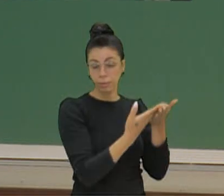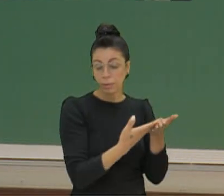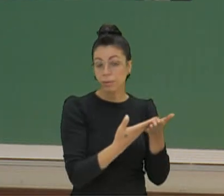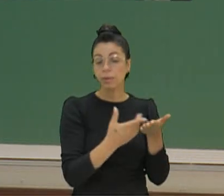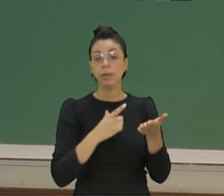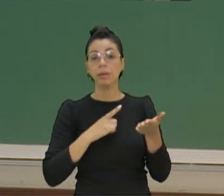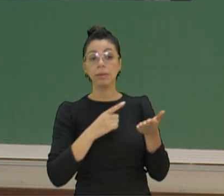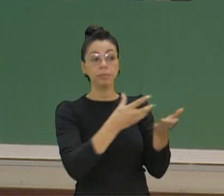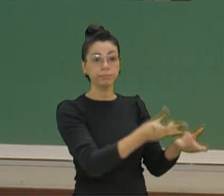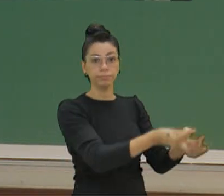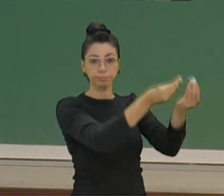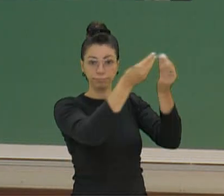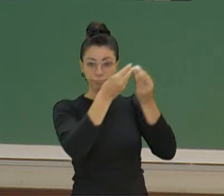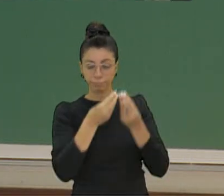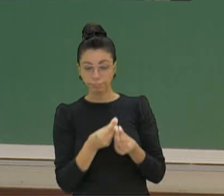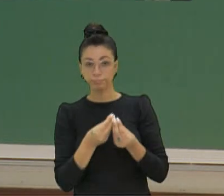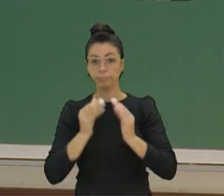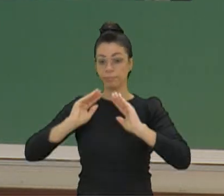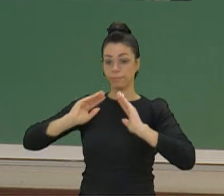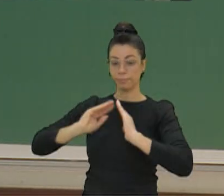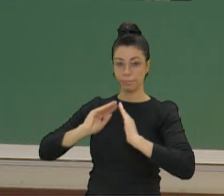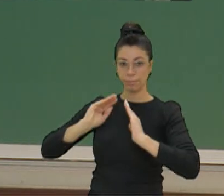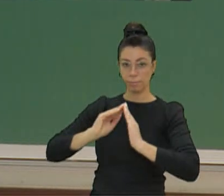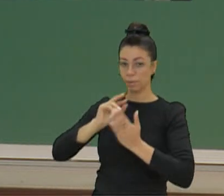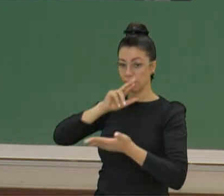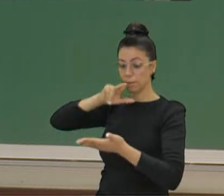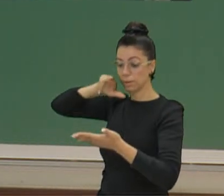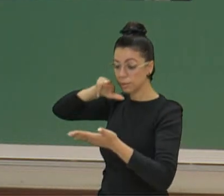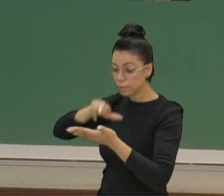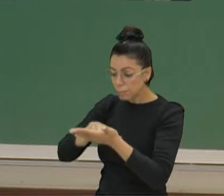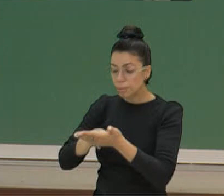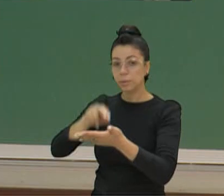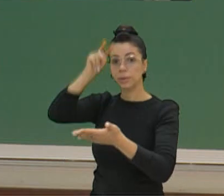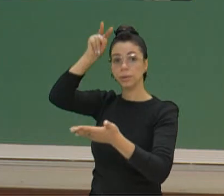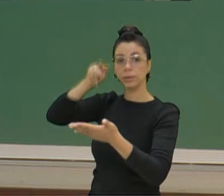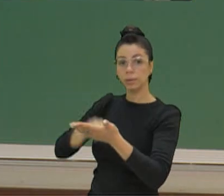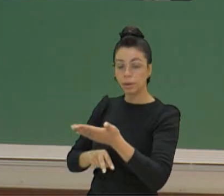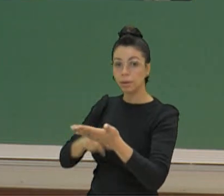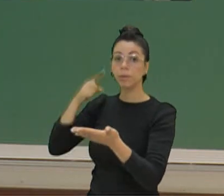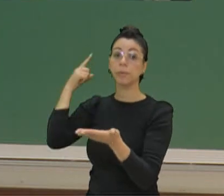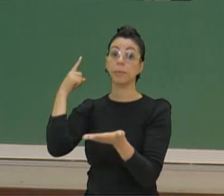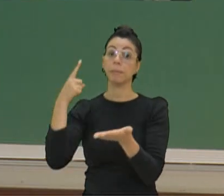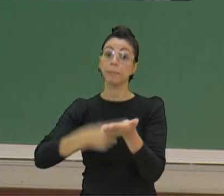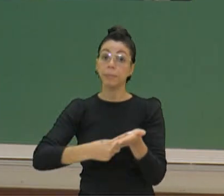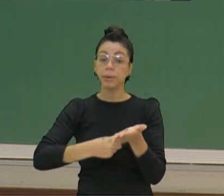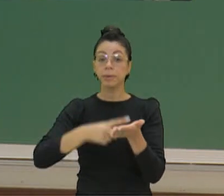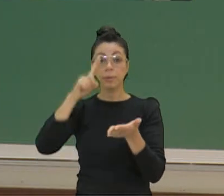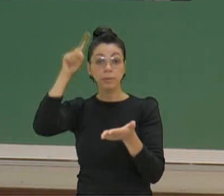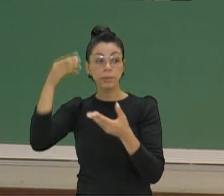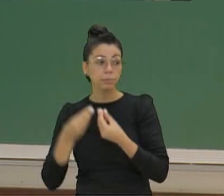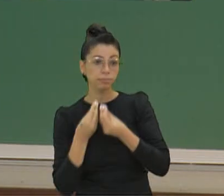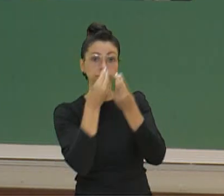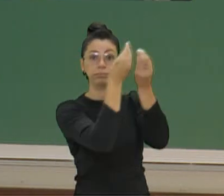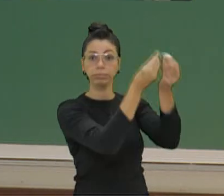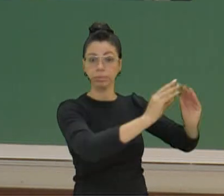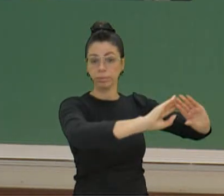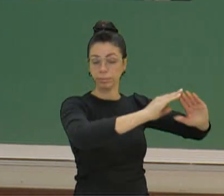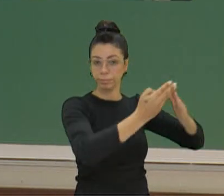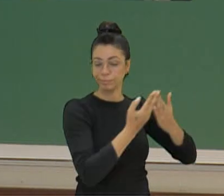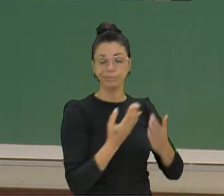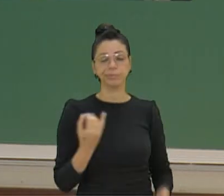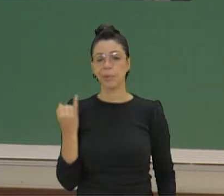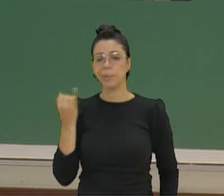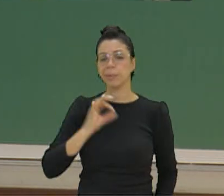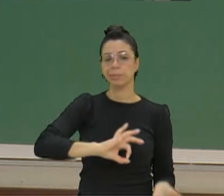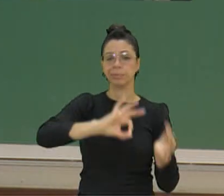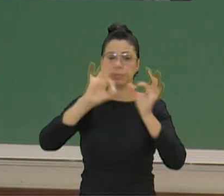entrega dos materiais, leva para casa, resolva, leia e combine a devolução. Não importa se você está assistindo